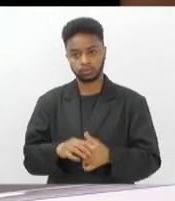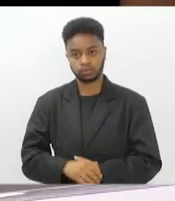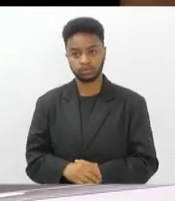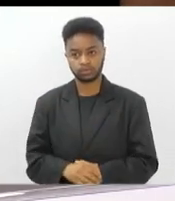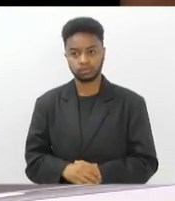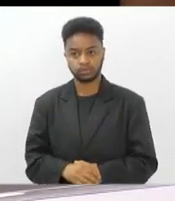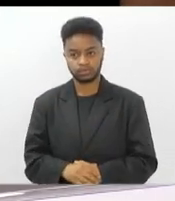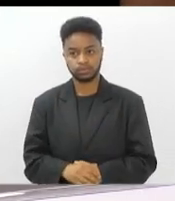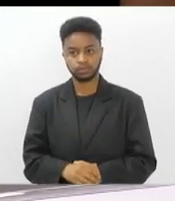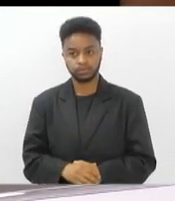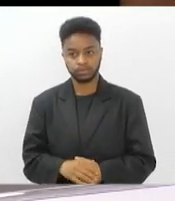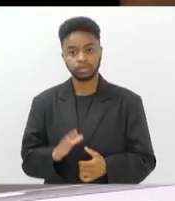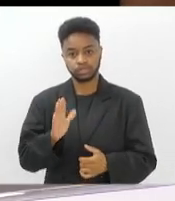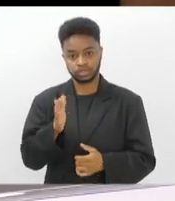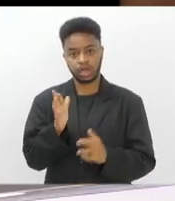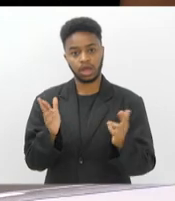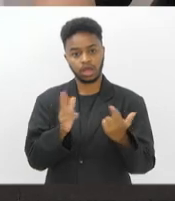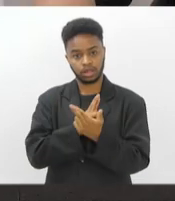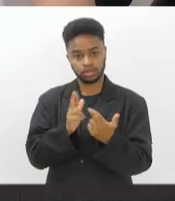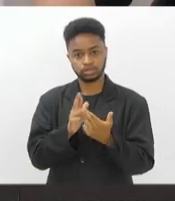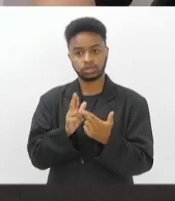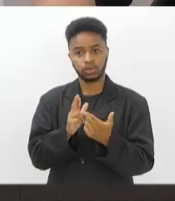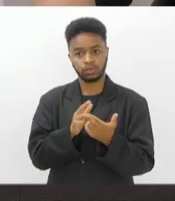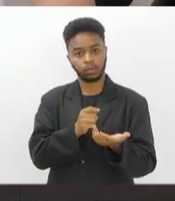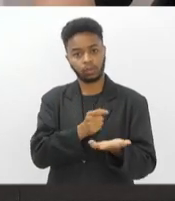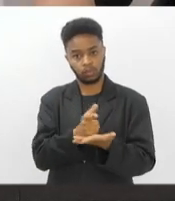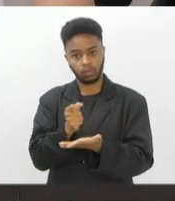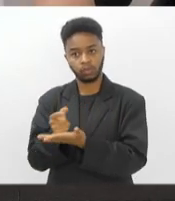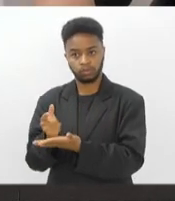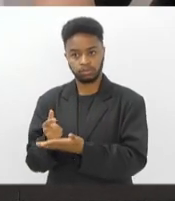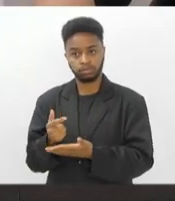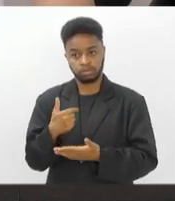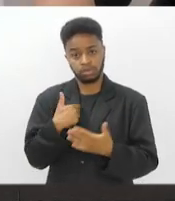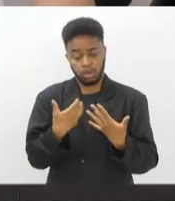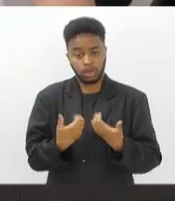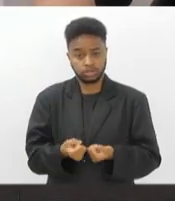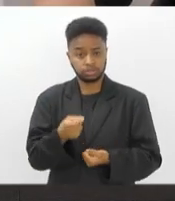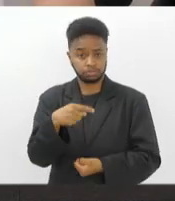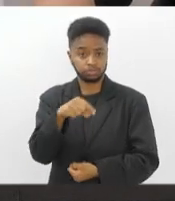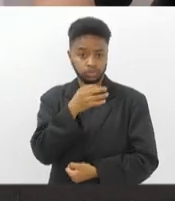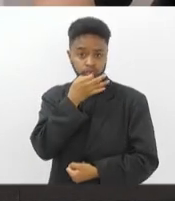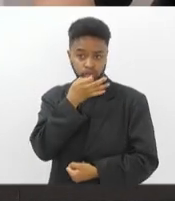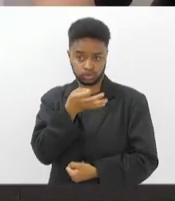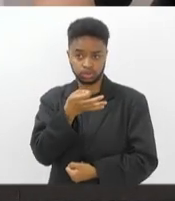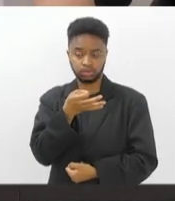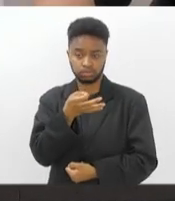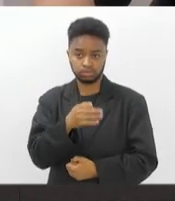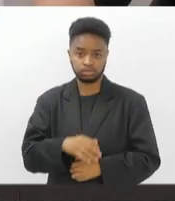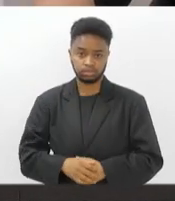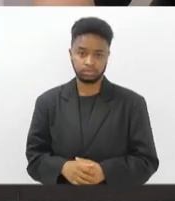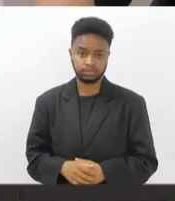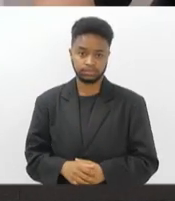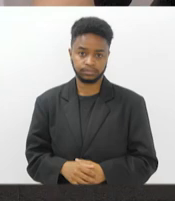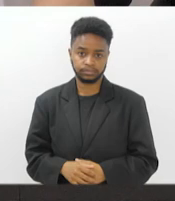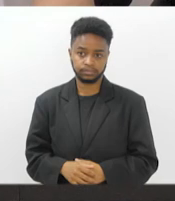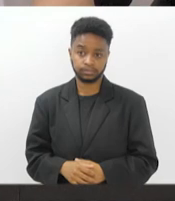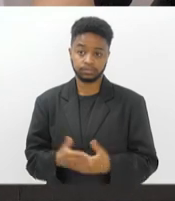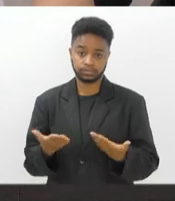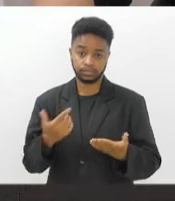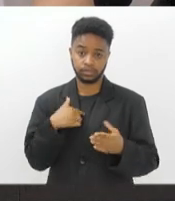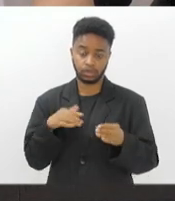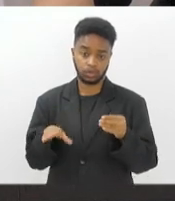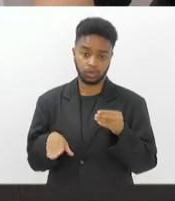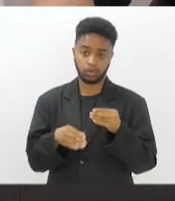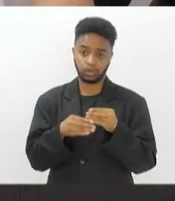quer inu já tá na relação de consumo tá bem eu alguma eu eu acato a sugestão da deputada Célia e então eu tô incluindo aqui